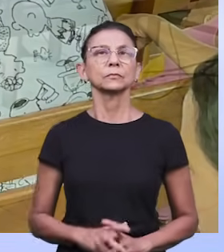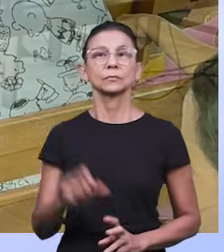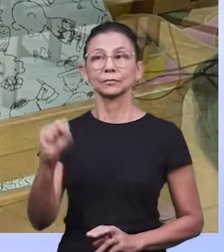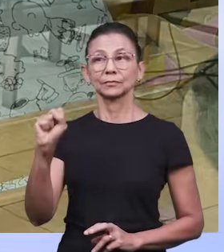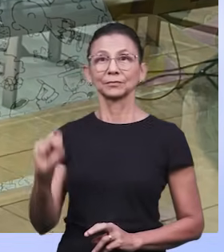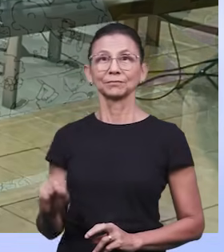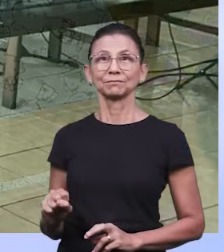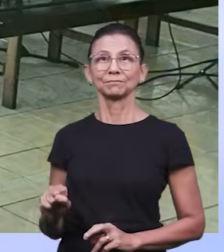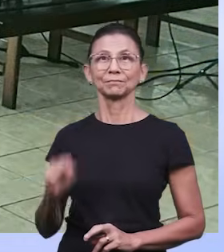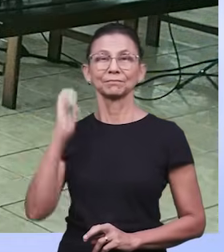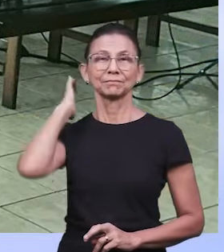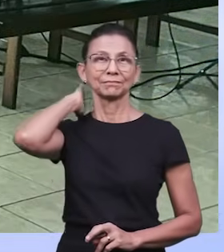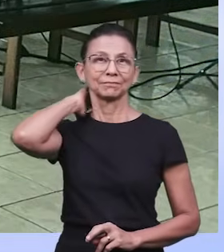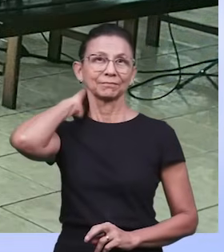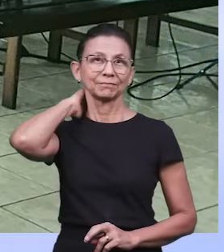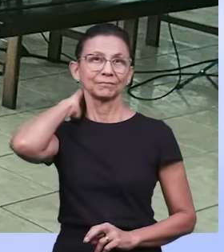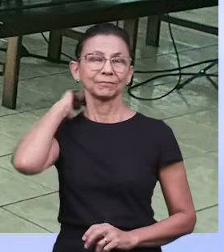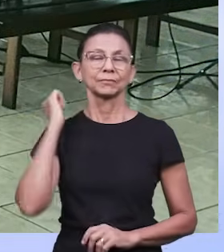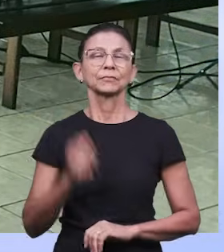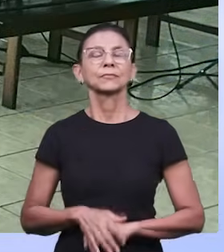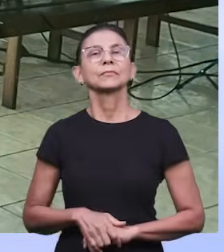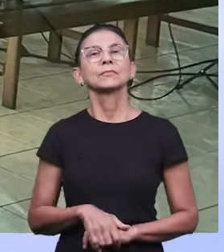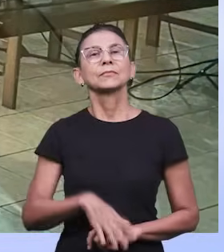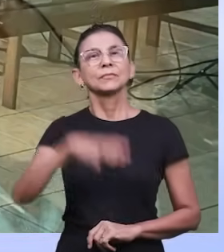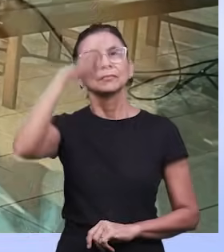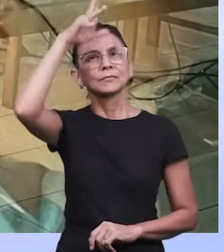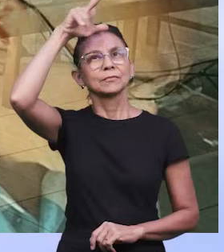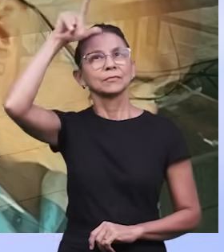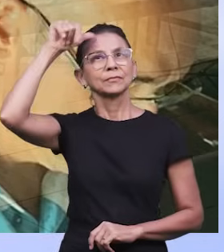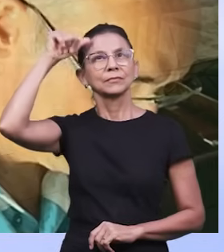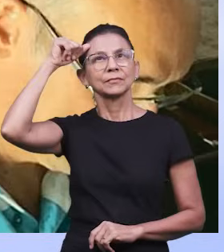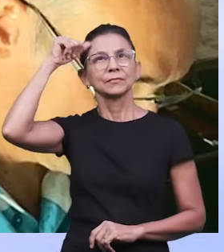do Pará, região do Amazonas,